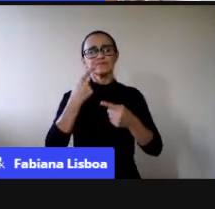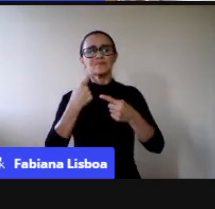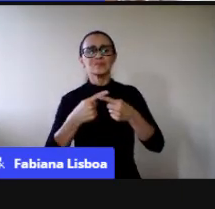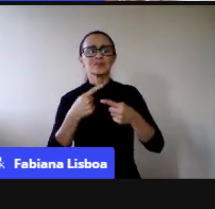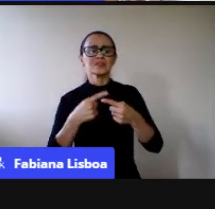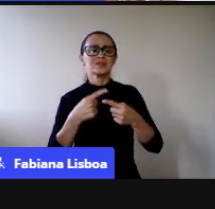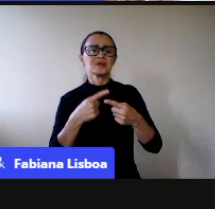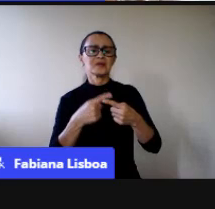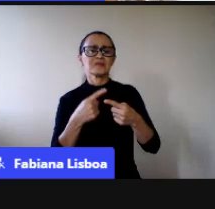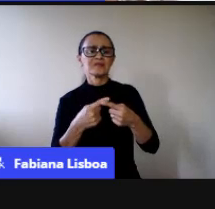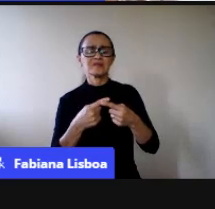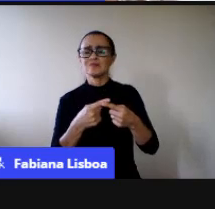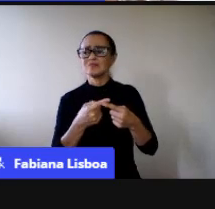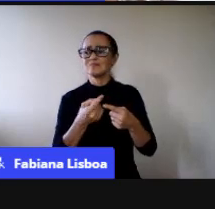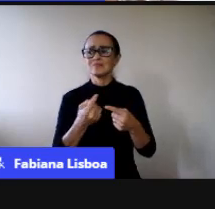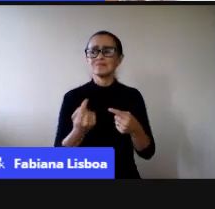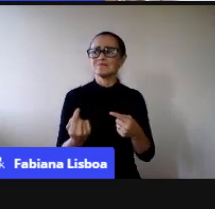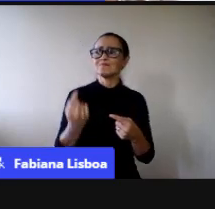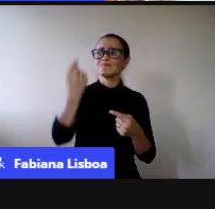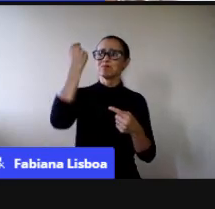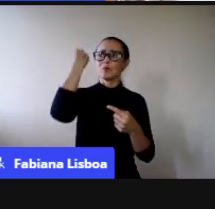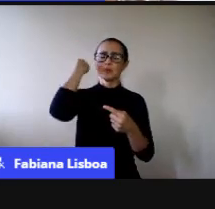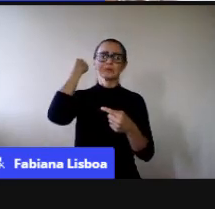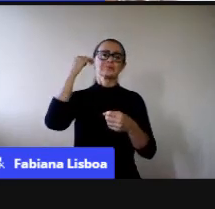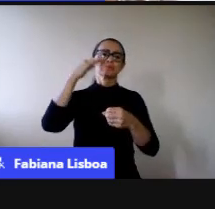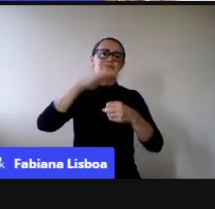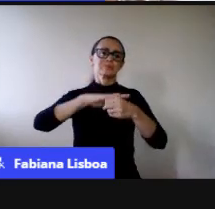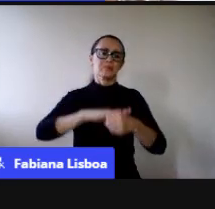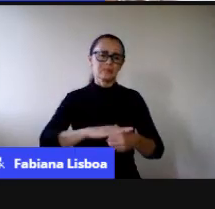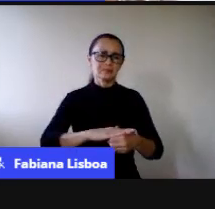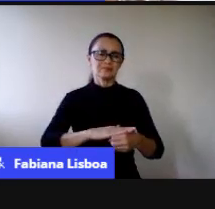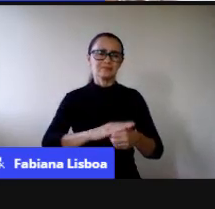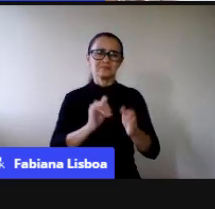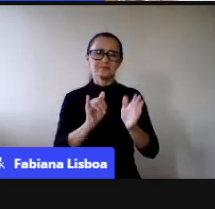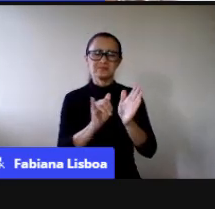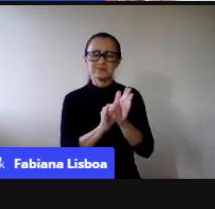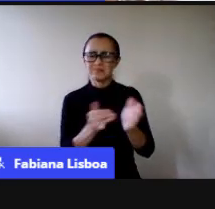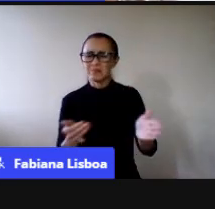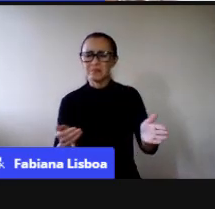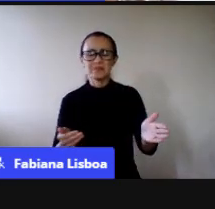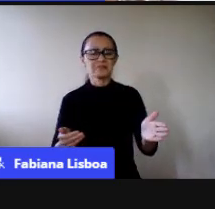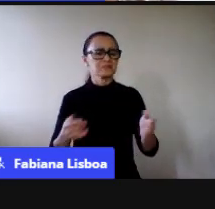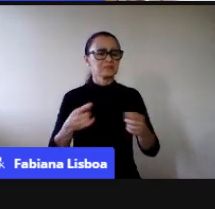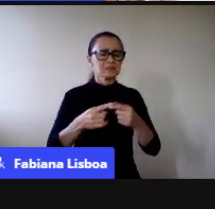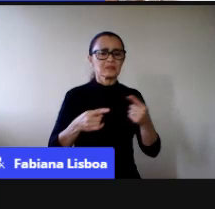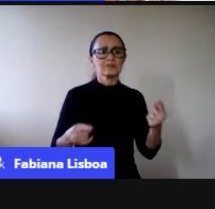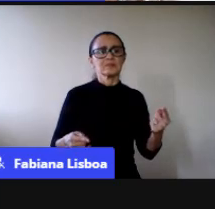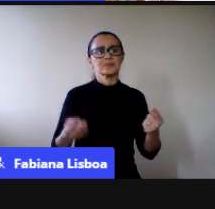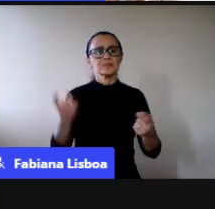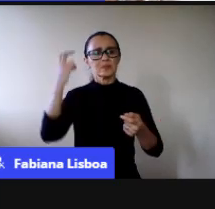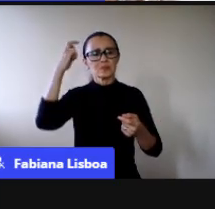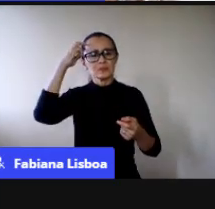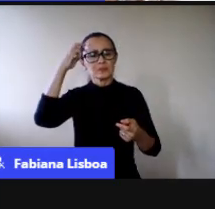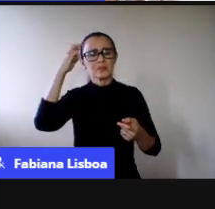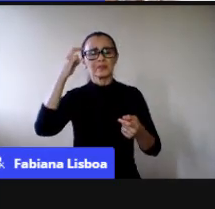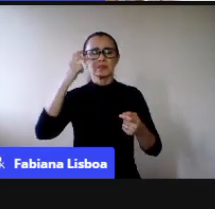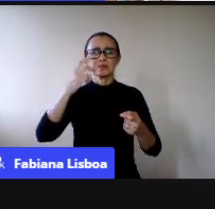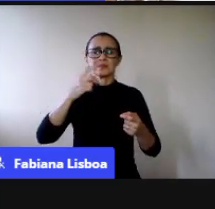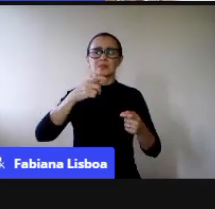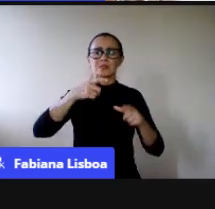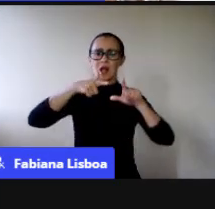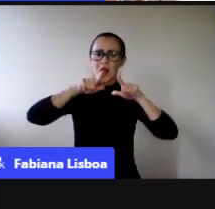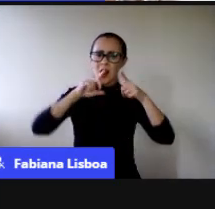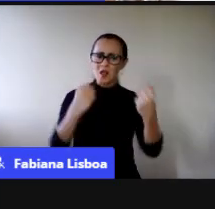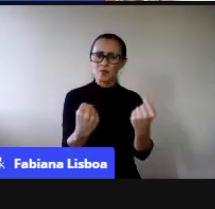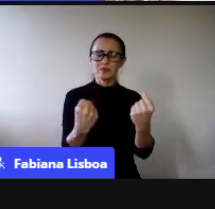discurso colonial, que forjaram identidades étnicas, né? Anulando as diferenças culturais e linguísticas.